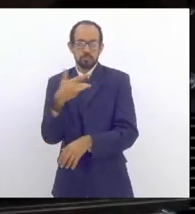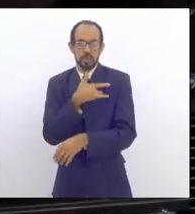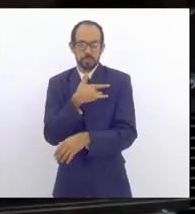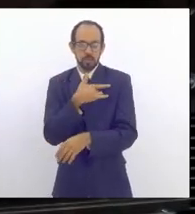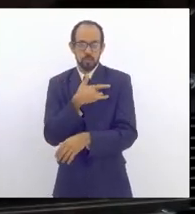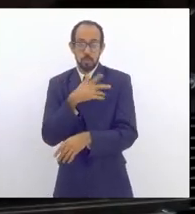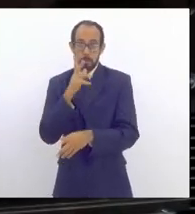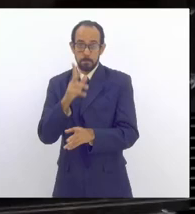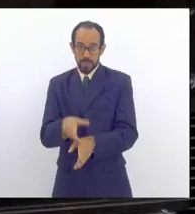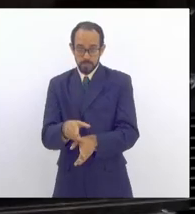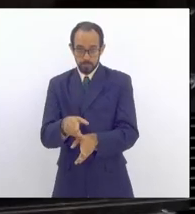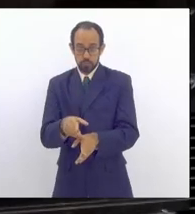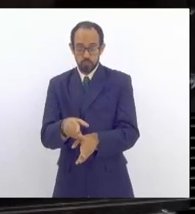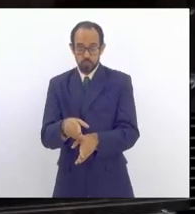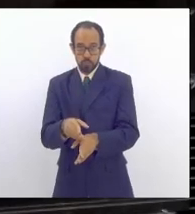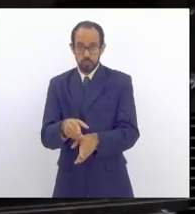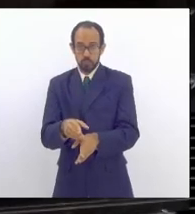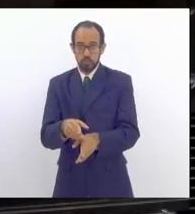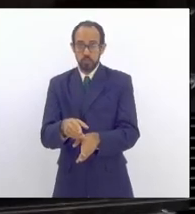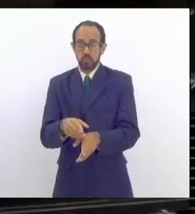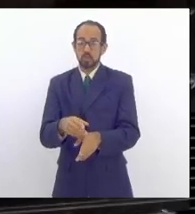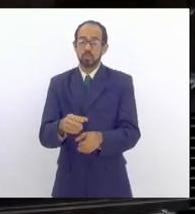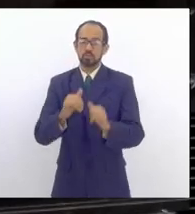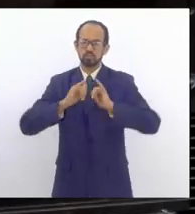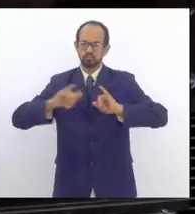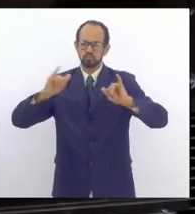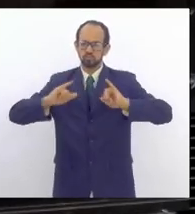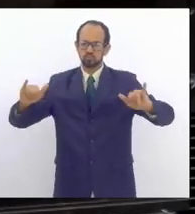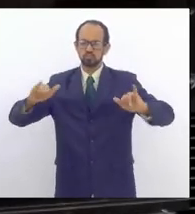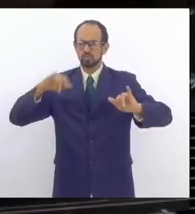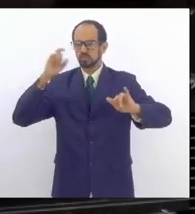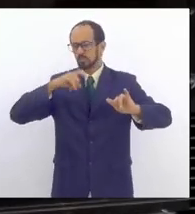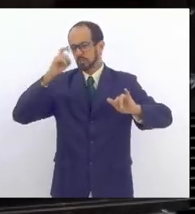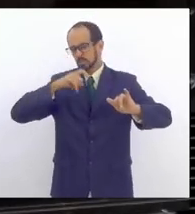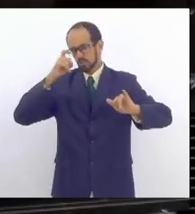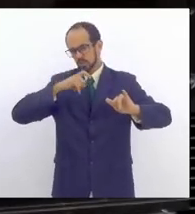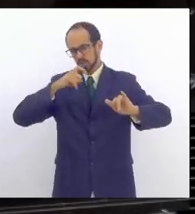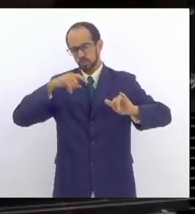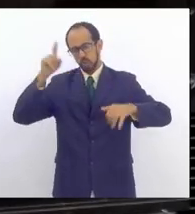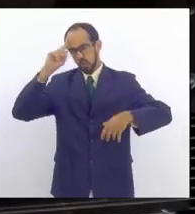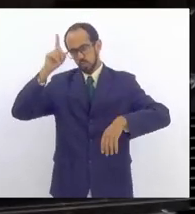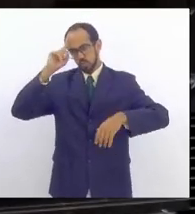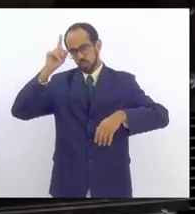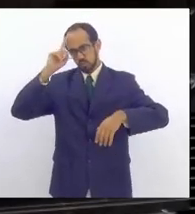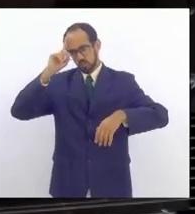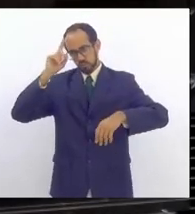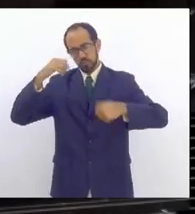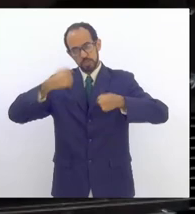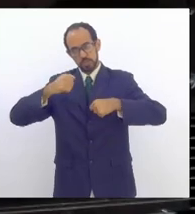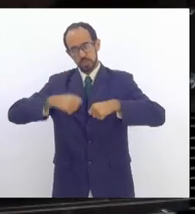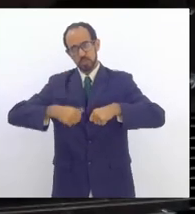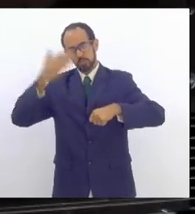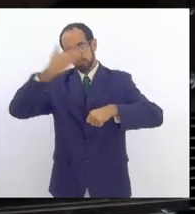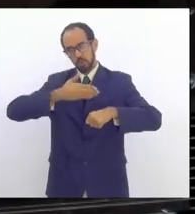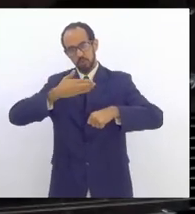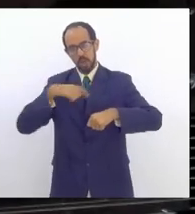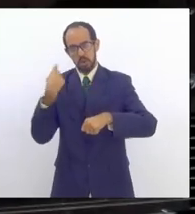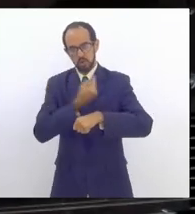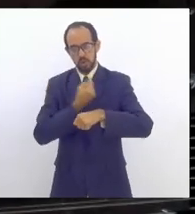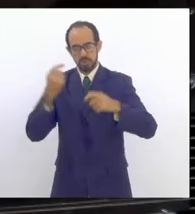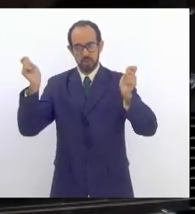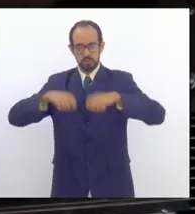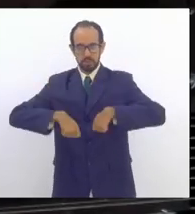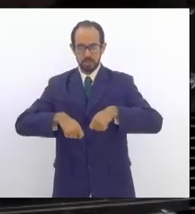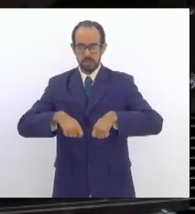Apesar de muita mentira ter sido dita, todos os dias tivemos que provar a nossa capacidade. E